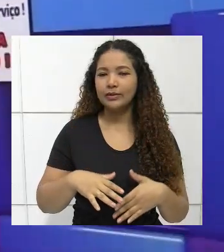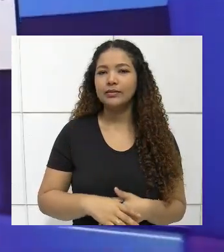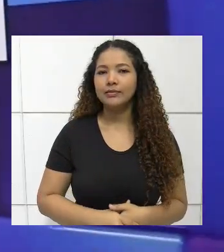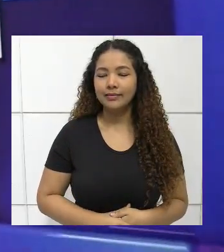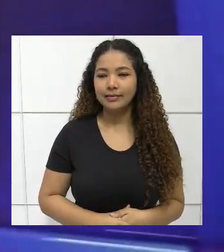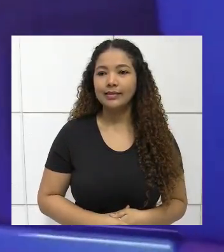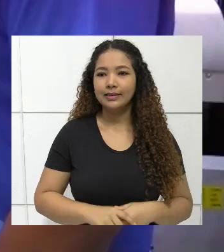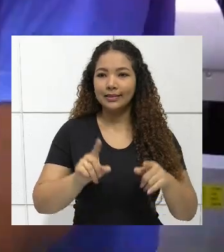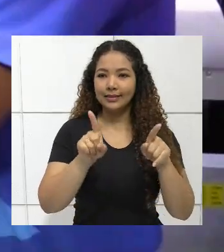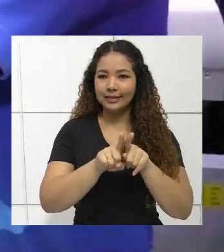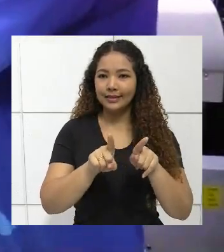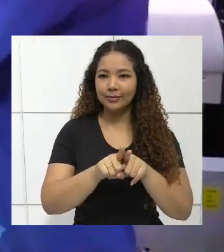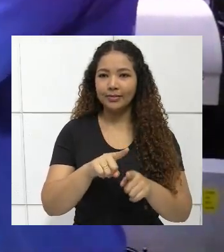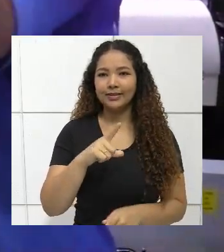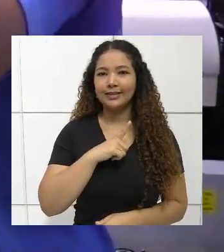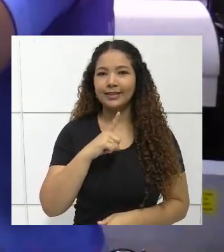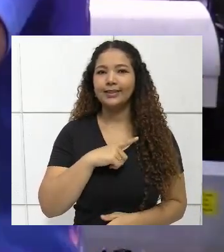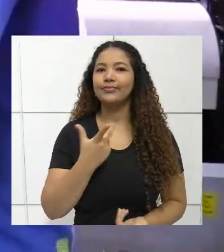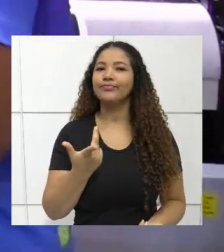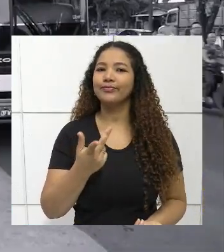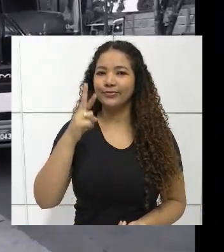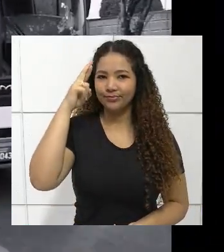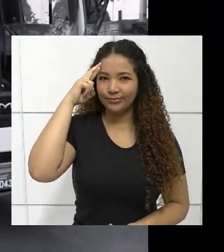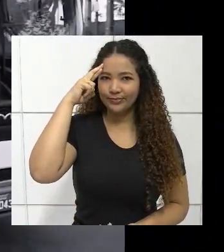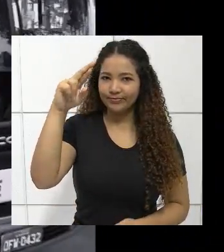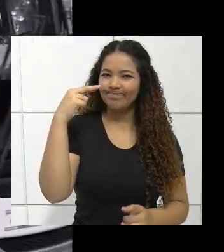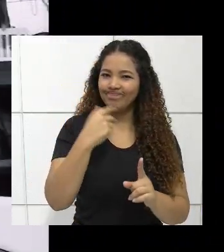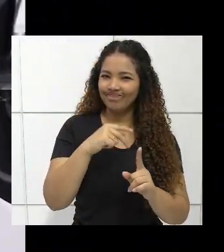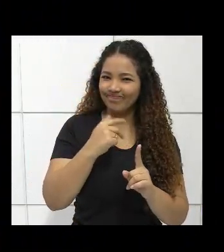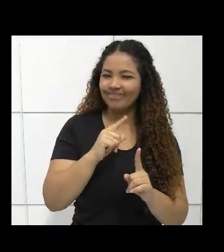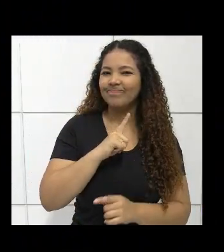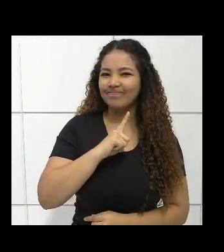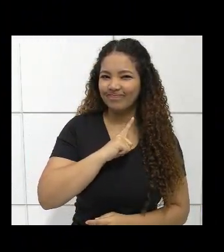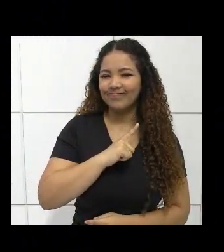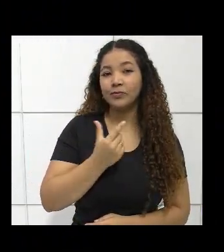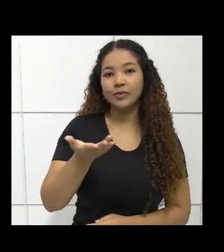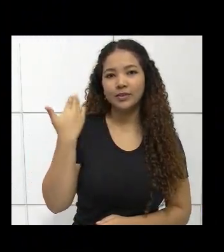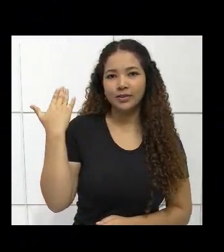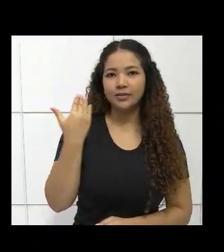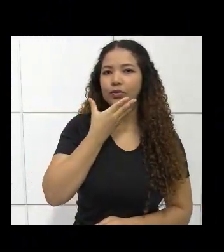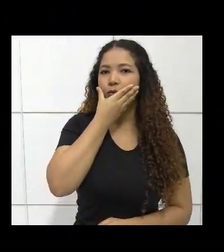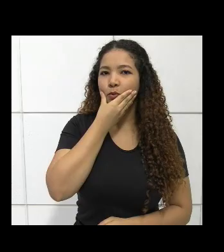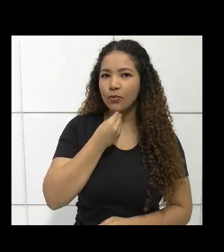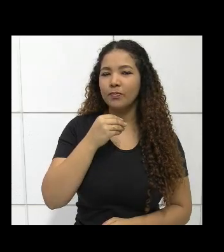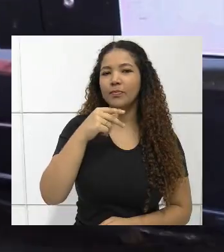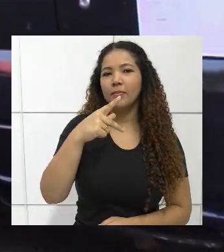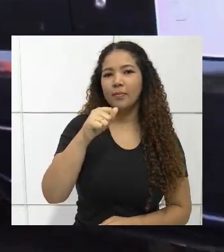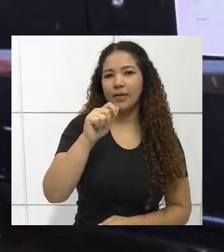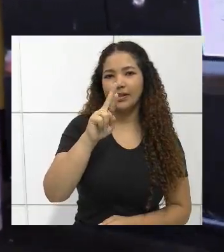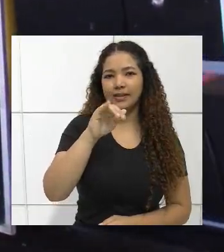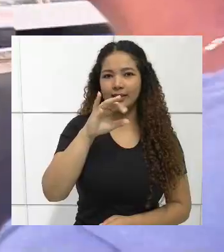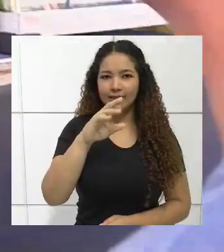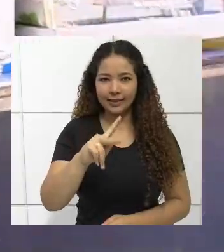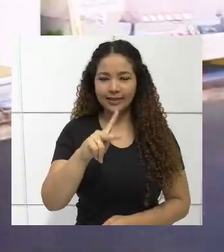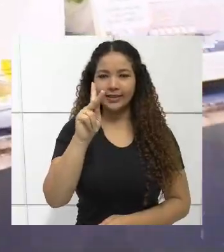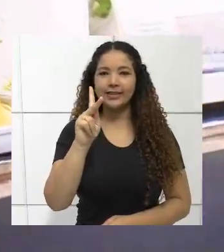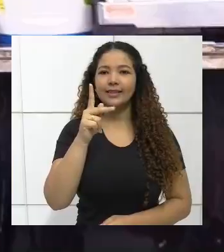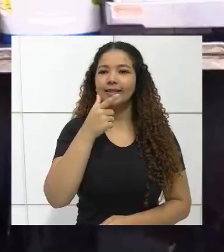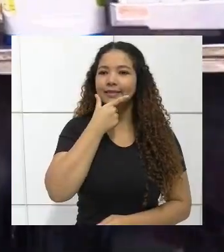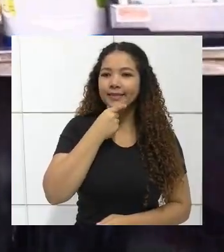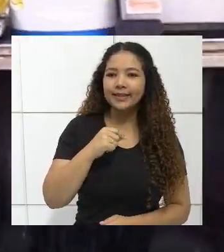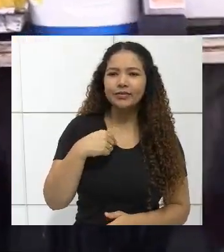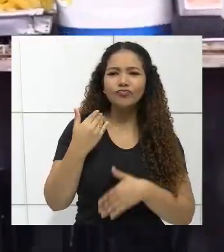E levar aquela bronca do chefe? Essa era a rotina do Patrick Smith. Mas um dia,